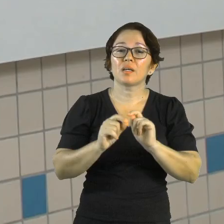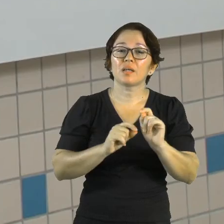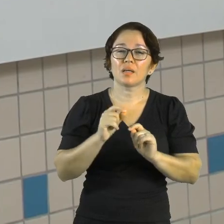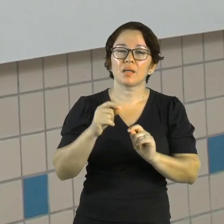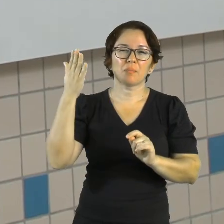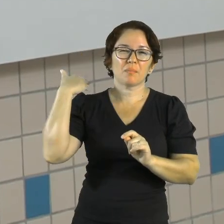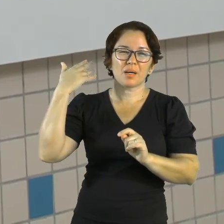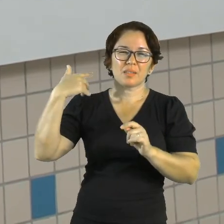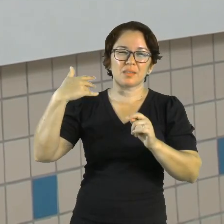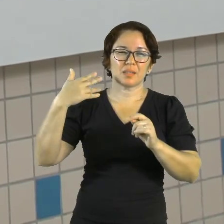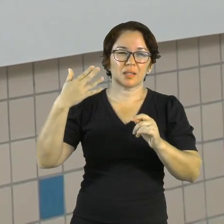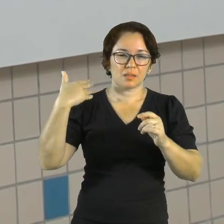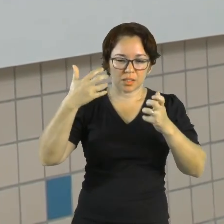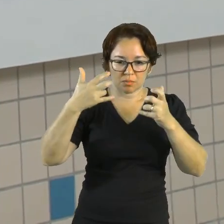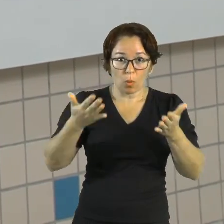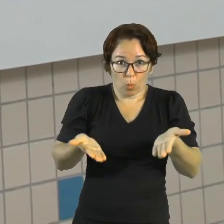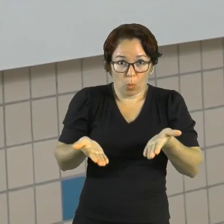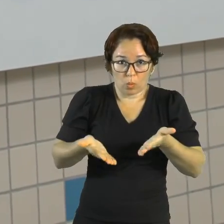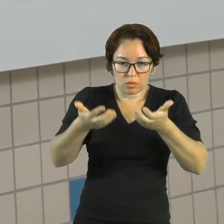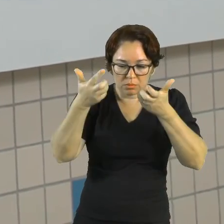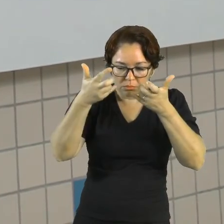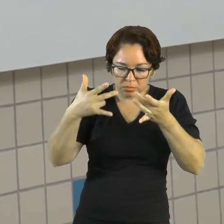gente estudou hoje. Nós